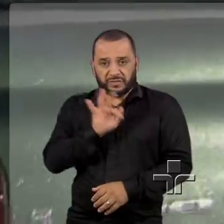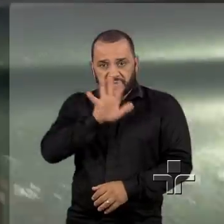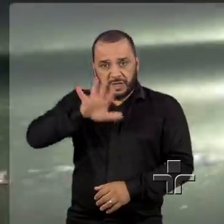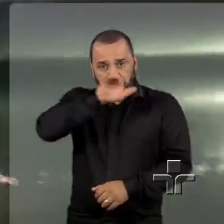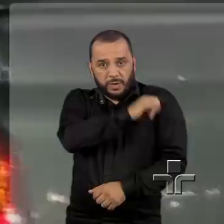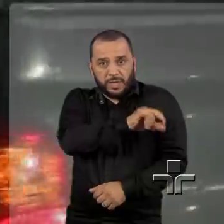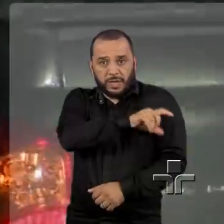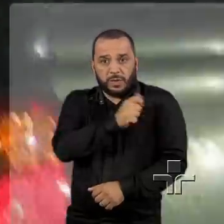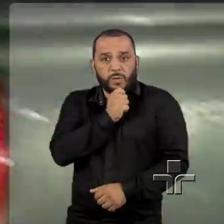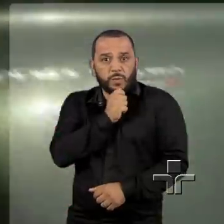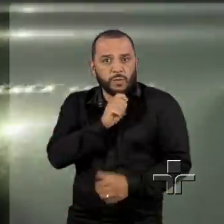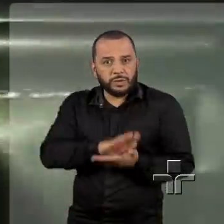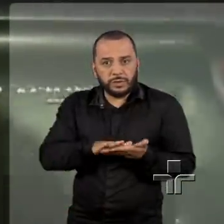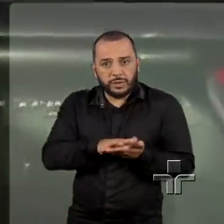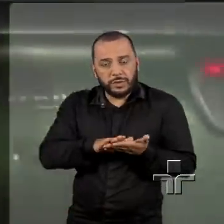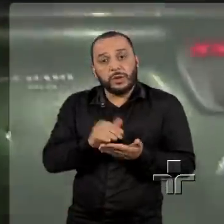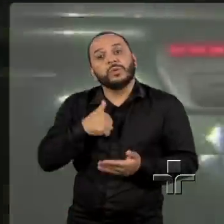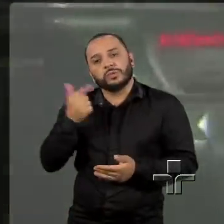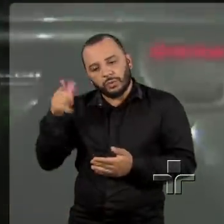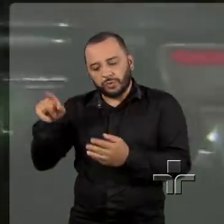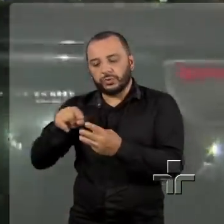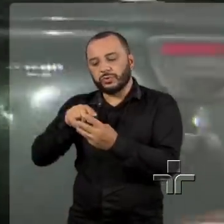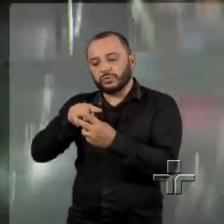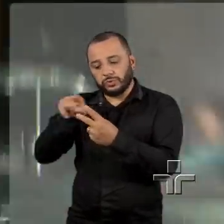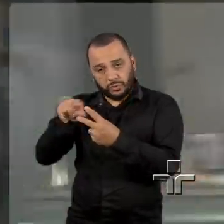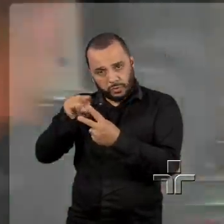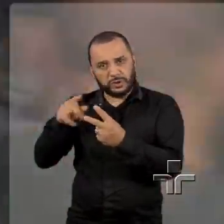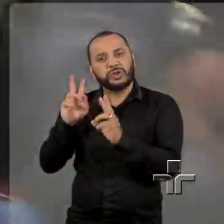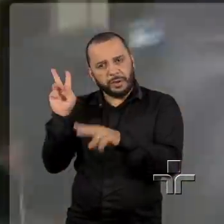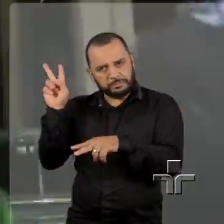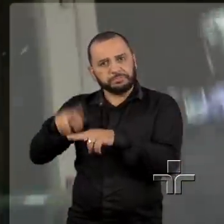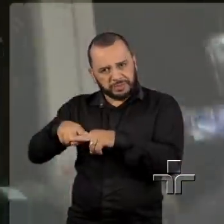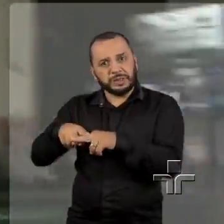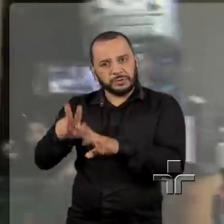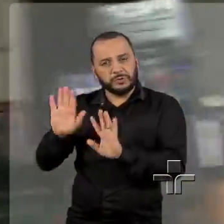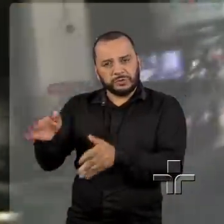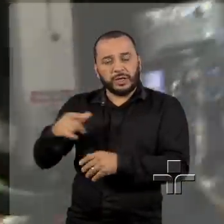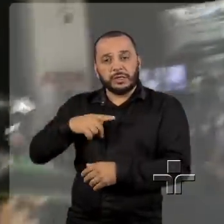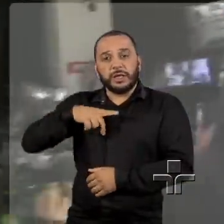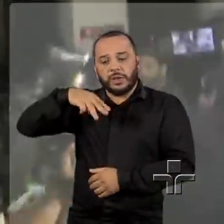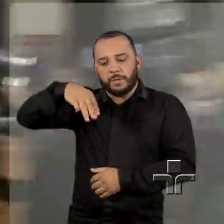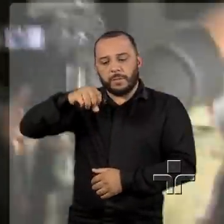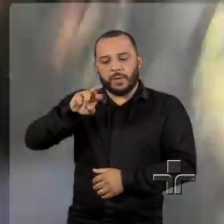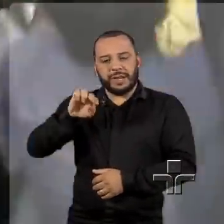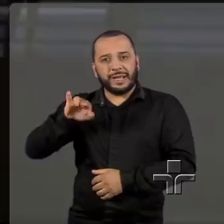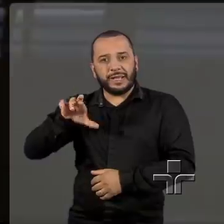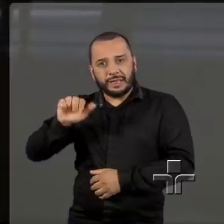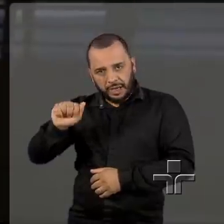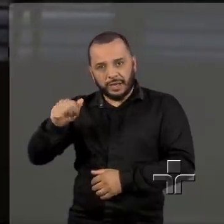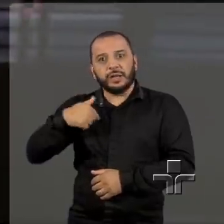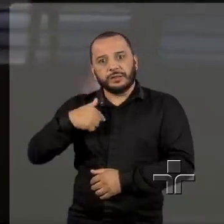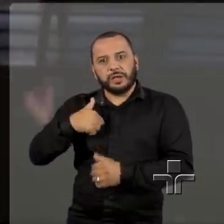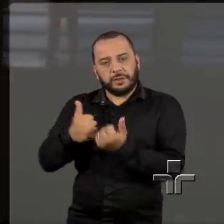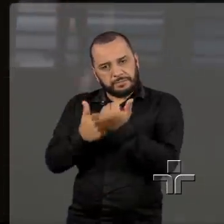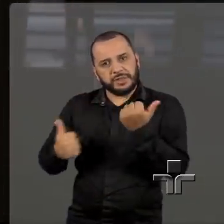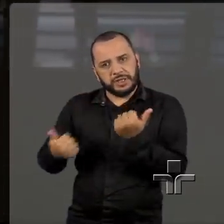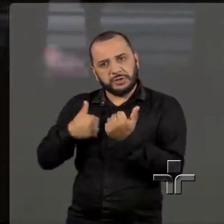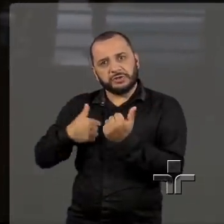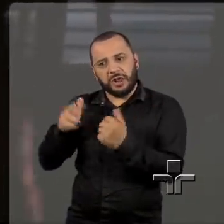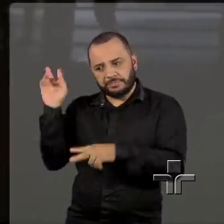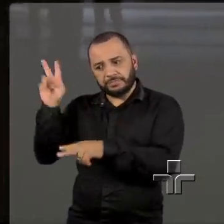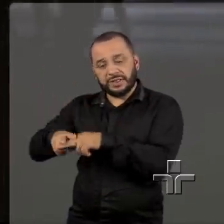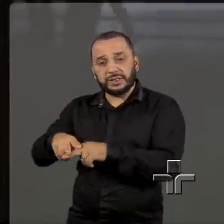das grades e devem passar a noite na prisão. O último a chegar foi o ex-ministro Moreira Franco. Michel Temer é o